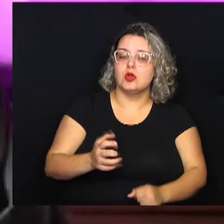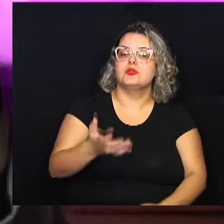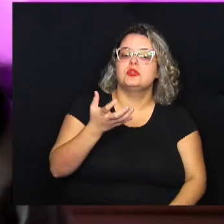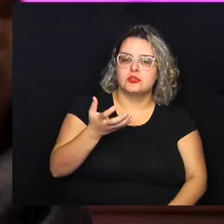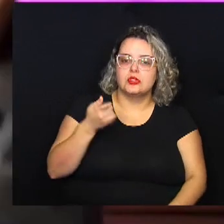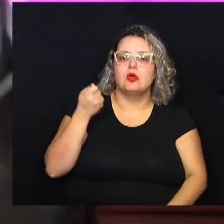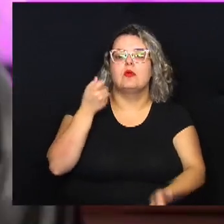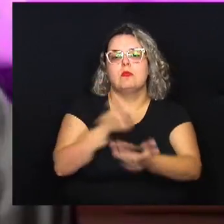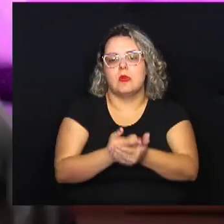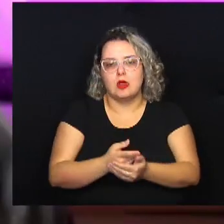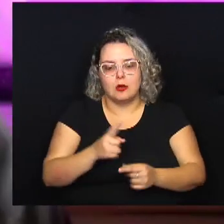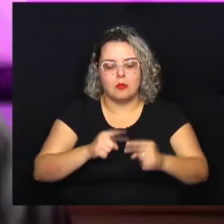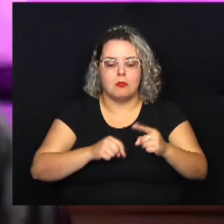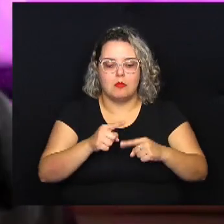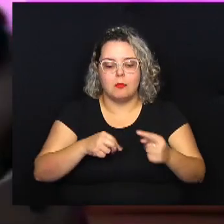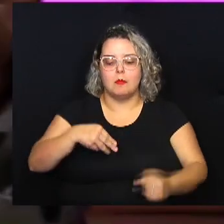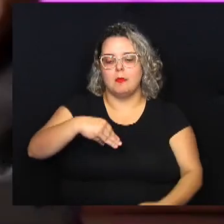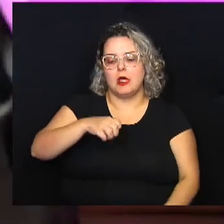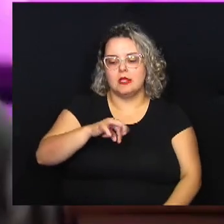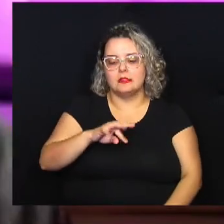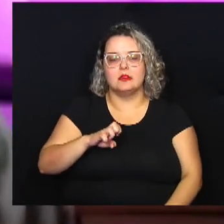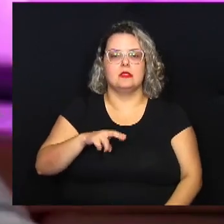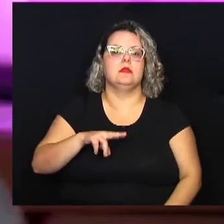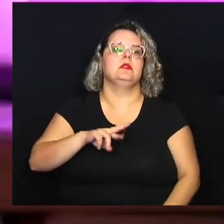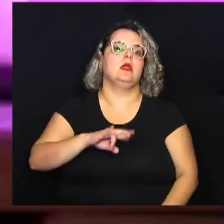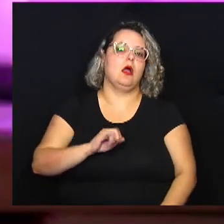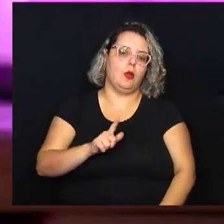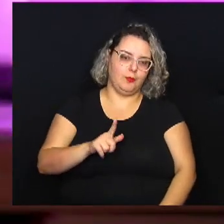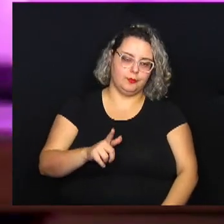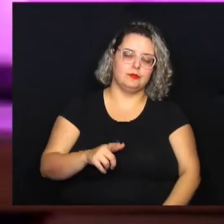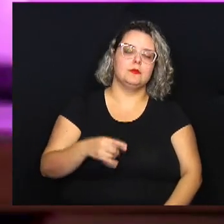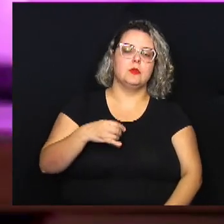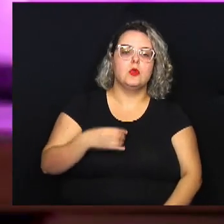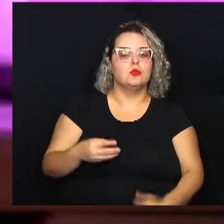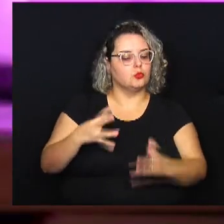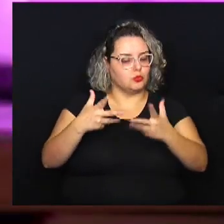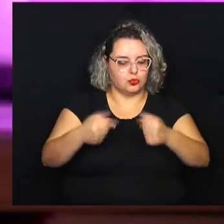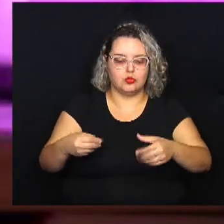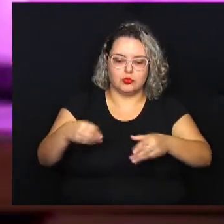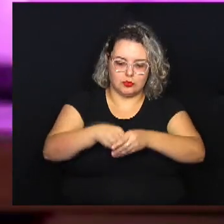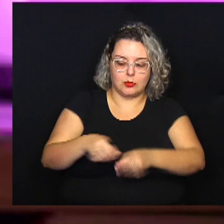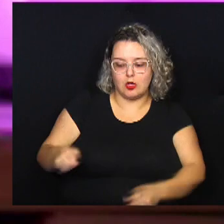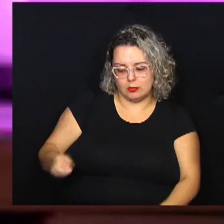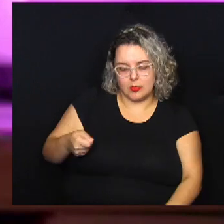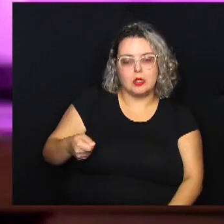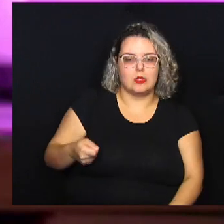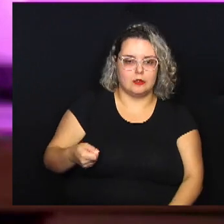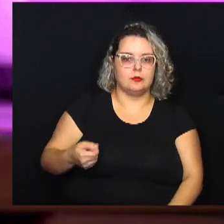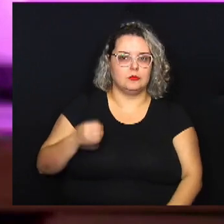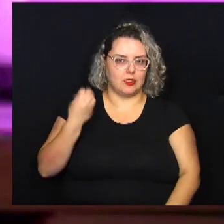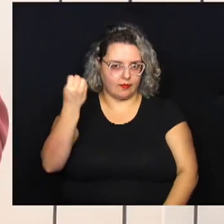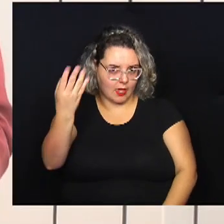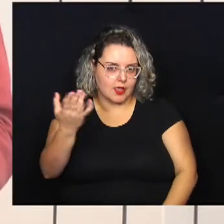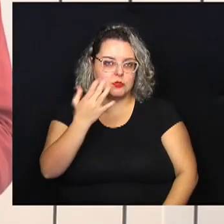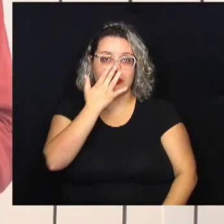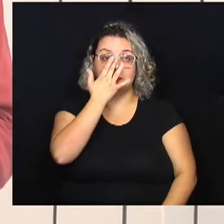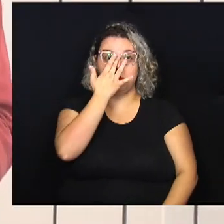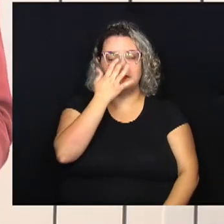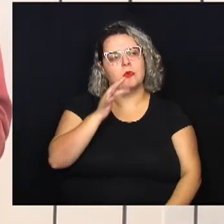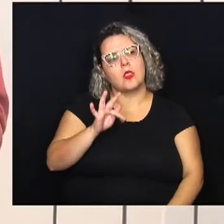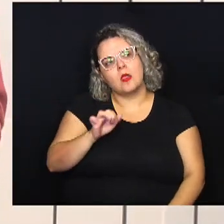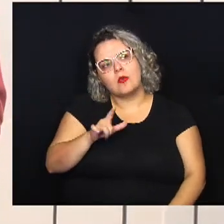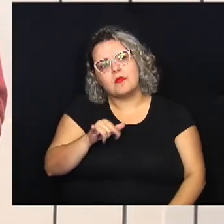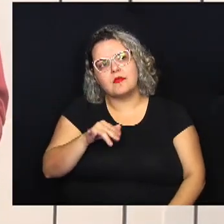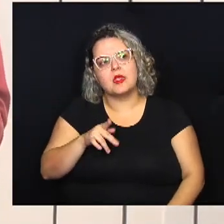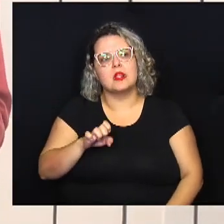indenização material com base no conteúdo que estivesse ali naquela mala que elas estão carregando. Ô Felipe, uma informação